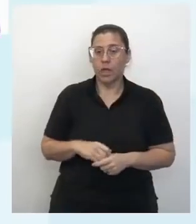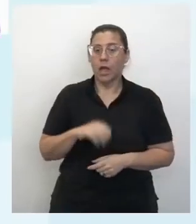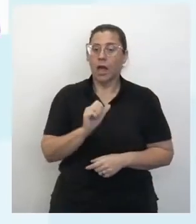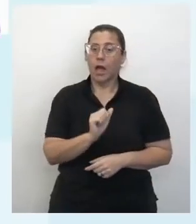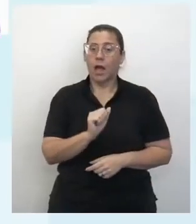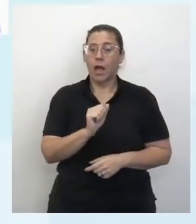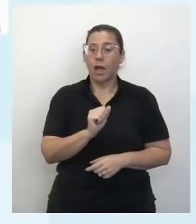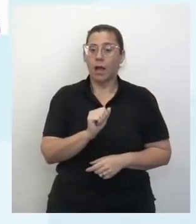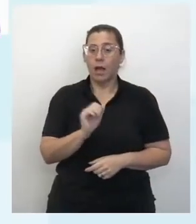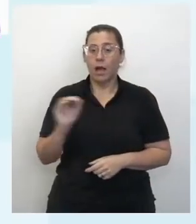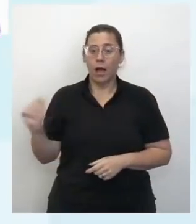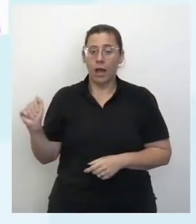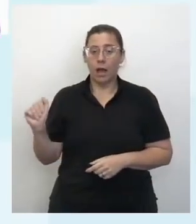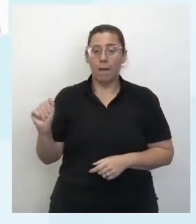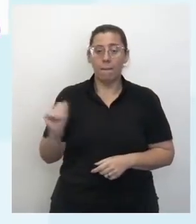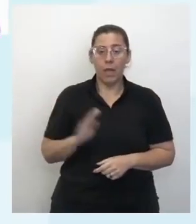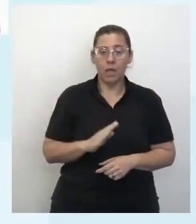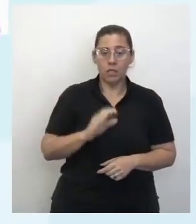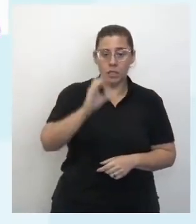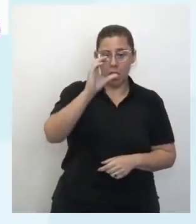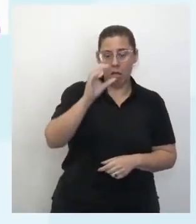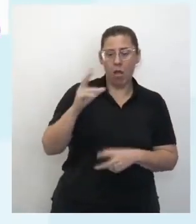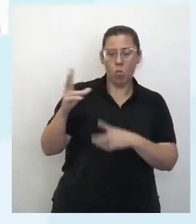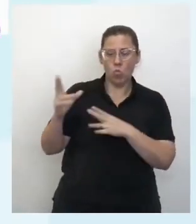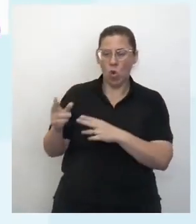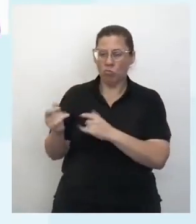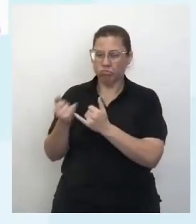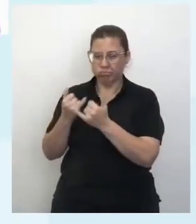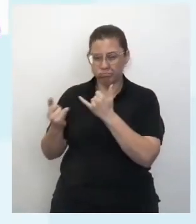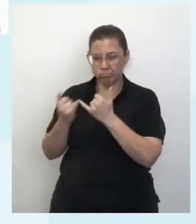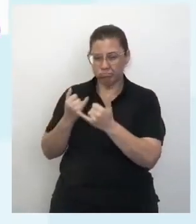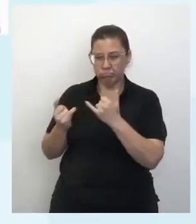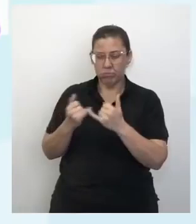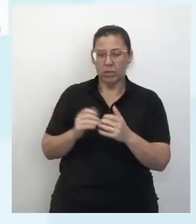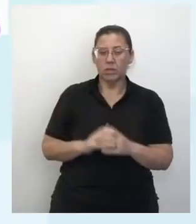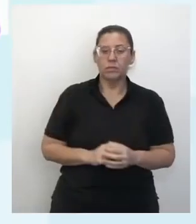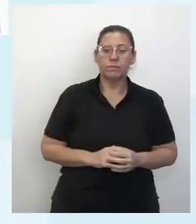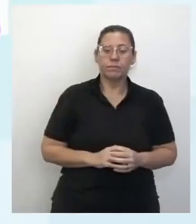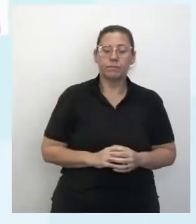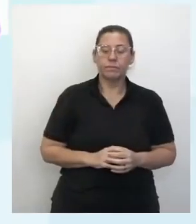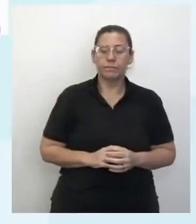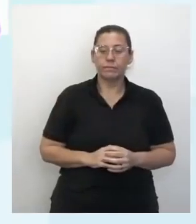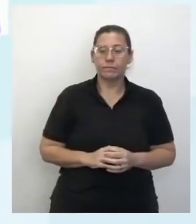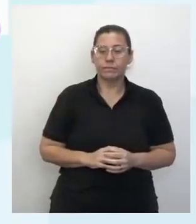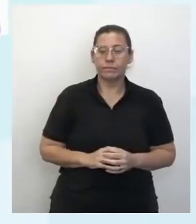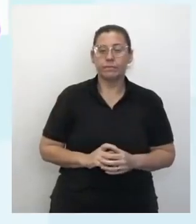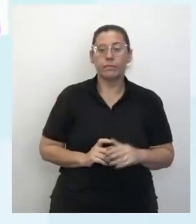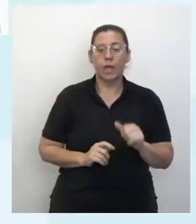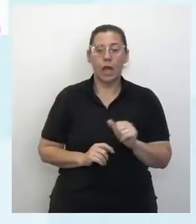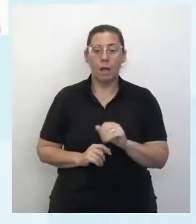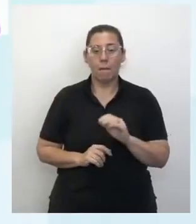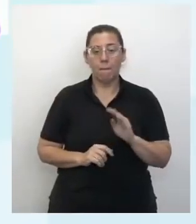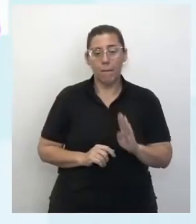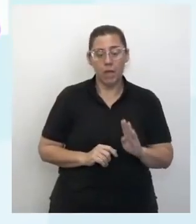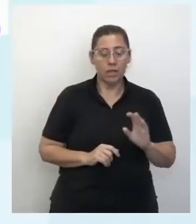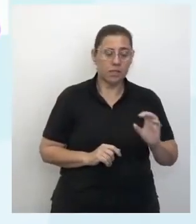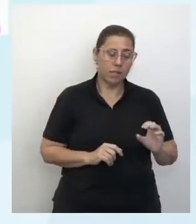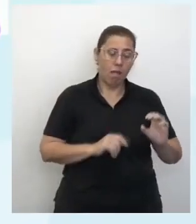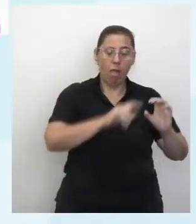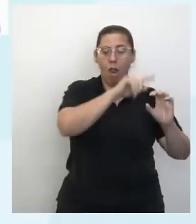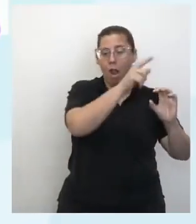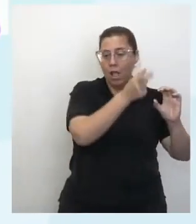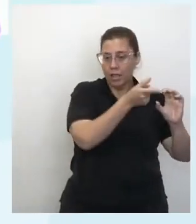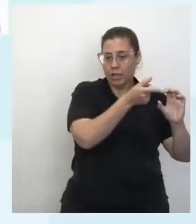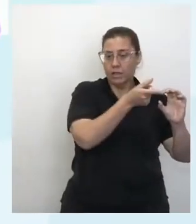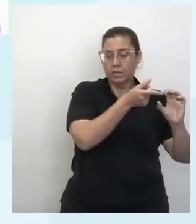ABC, e eu fiz um triângulo parecido com ele, aumentando seus lados. Chamei de ABC'. O que vai ser o